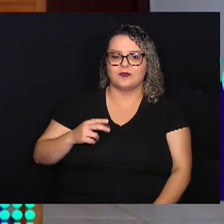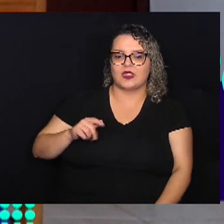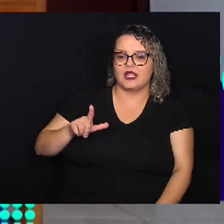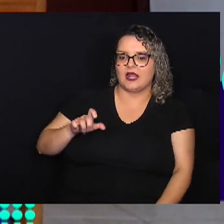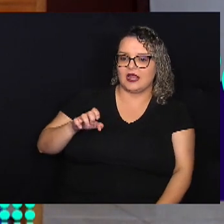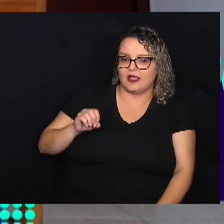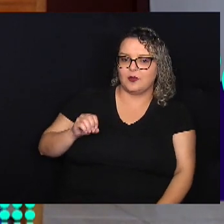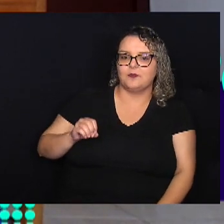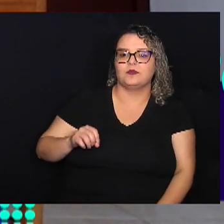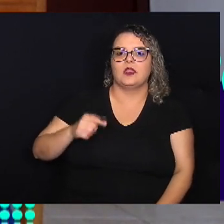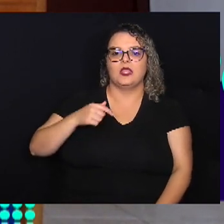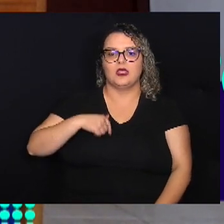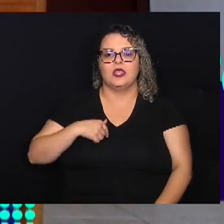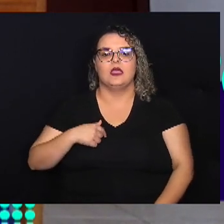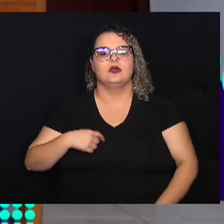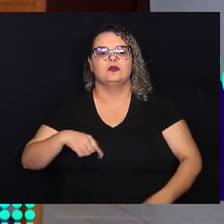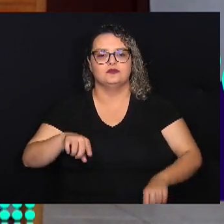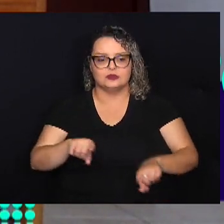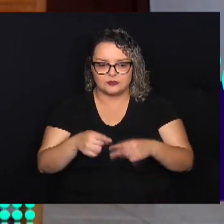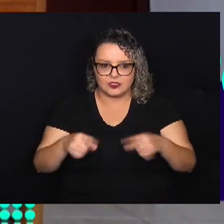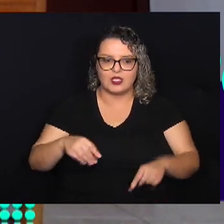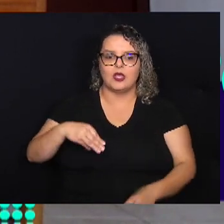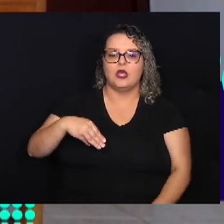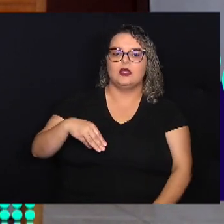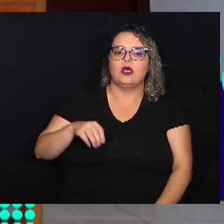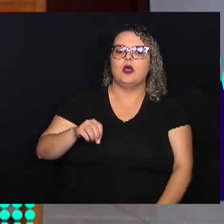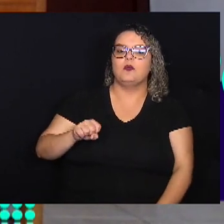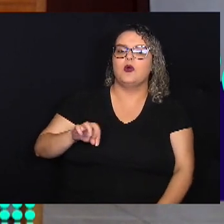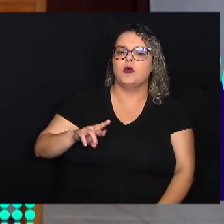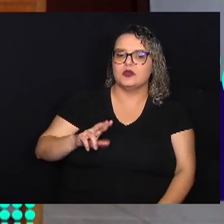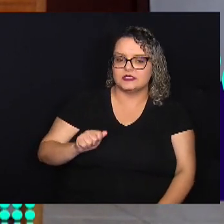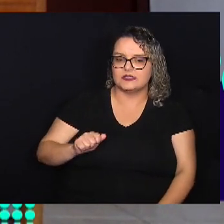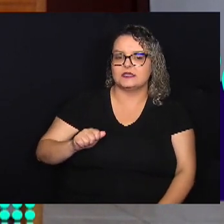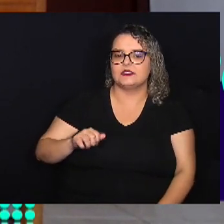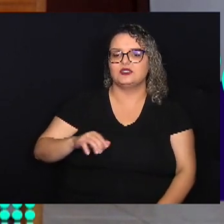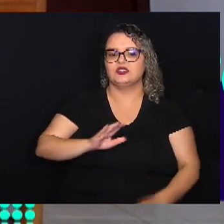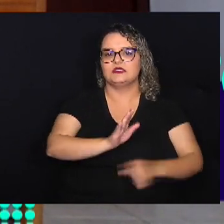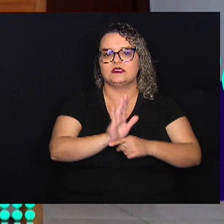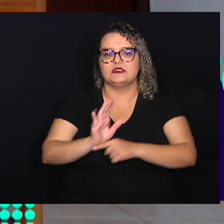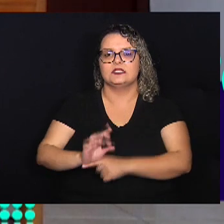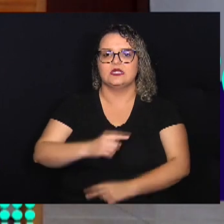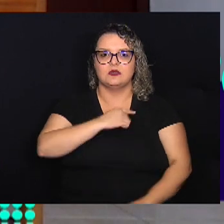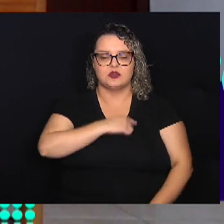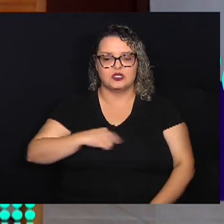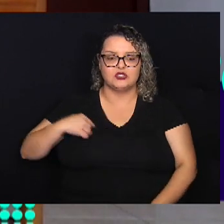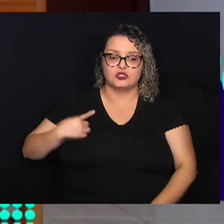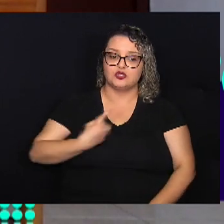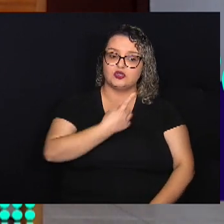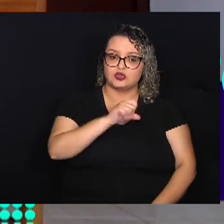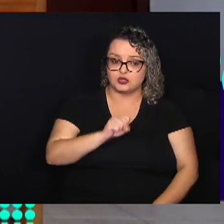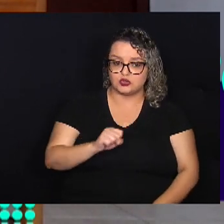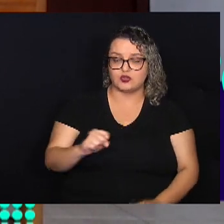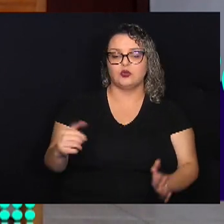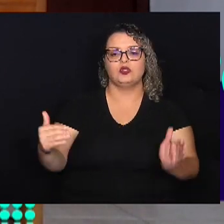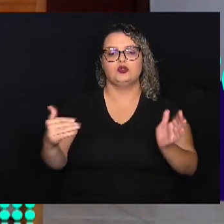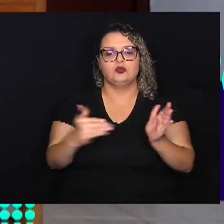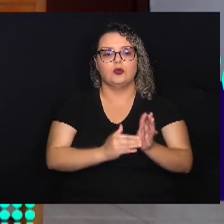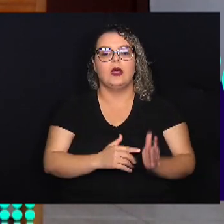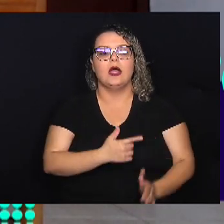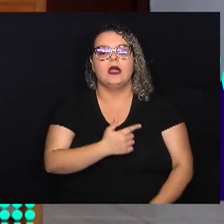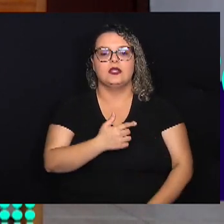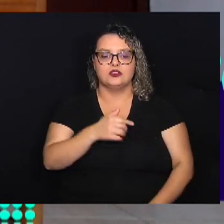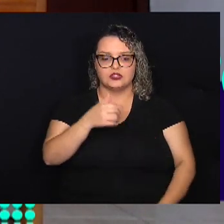sou curador da Mostra de Cinema Chinês, que começa nesta segunda-feira, dia 18 de setembro, e vai até o dia 29 em